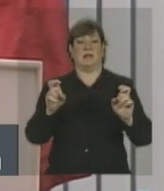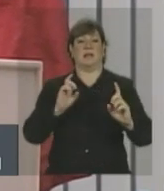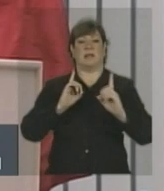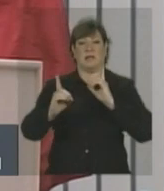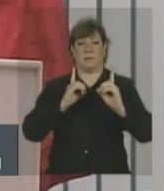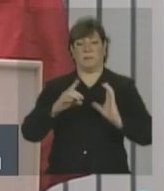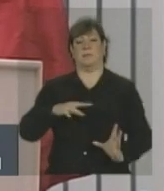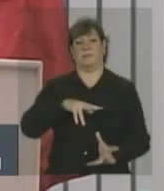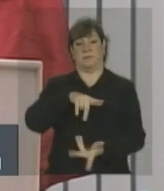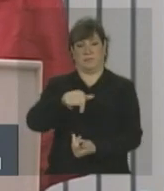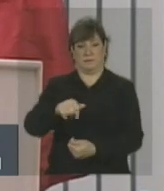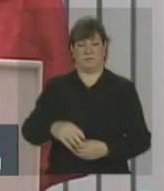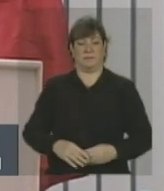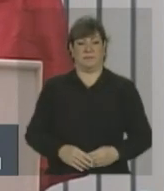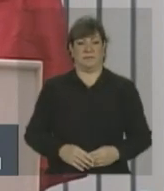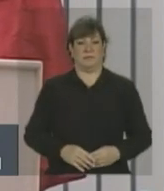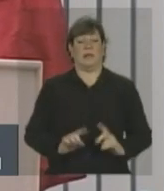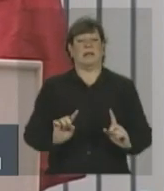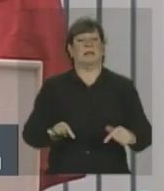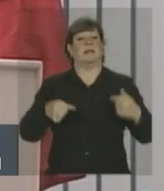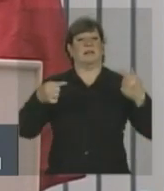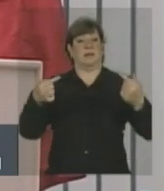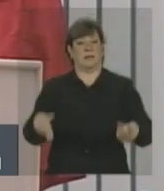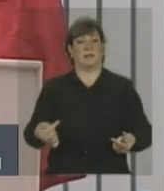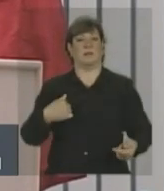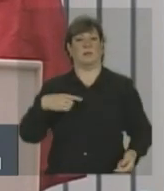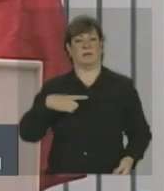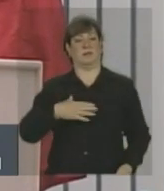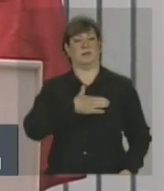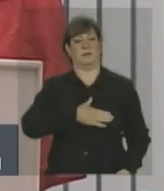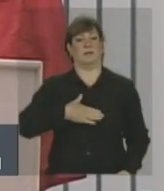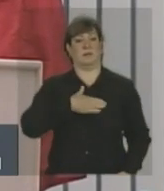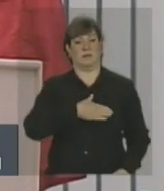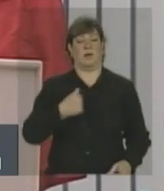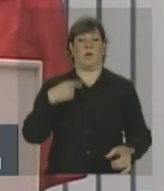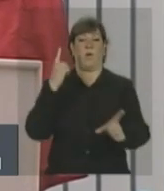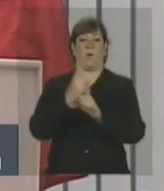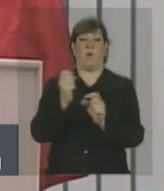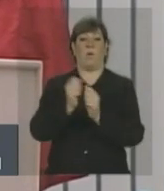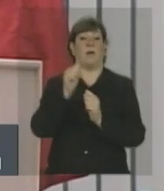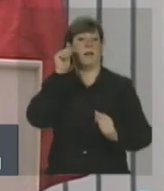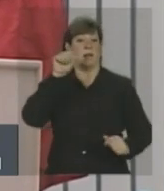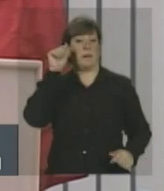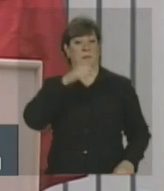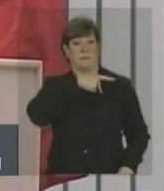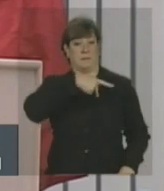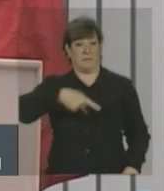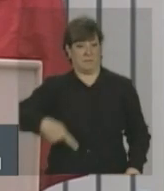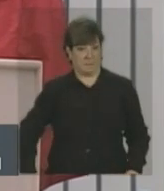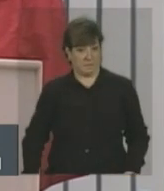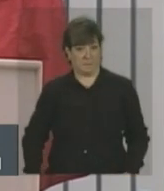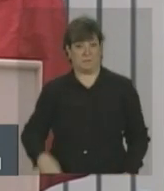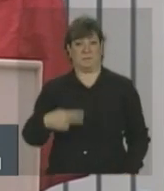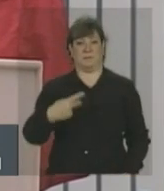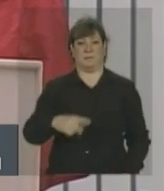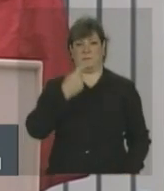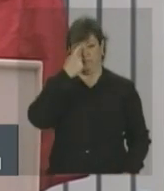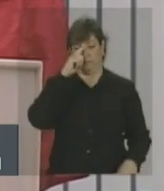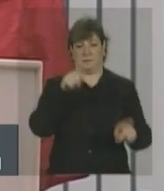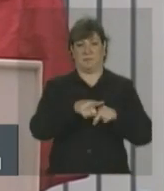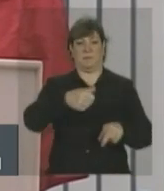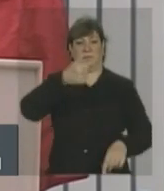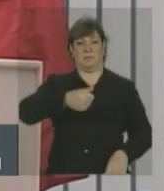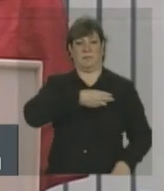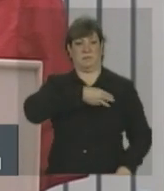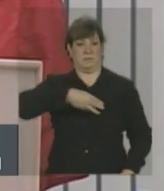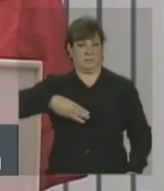internacional. Em seguida, terei a honra de encontrar-me com a presidenta Pratibha Rapatil e com o